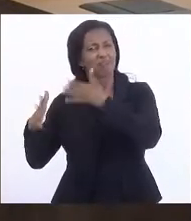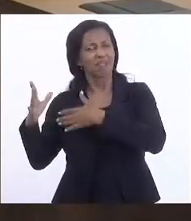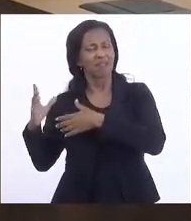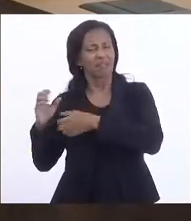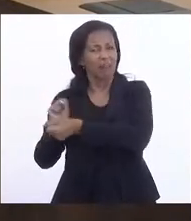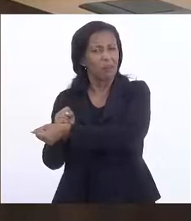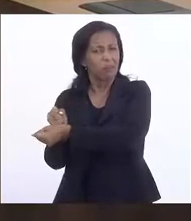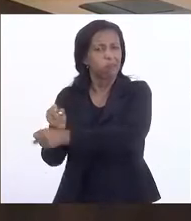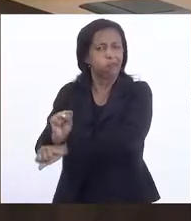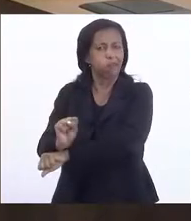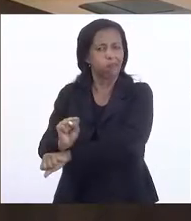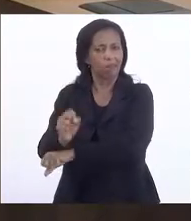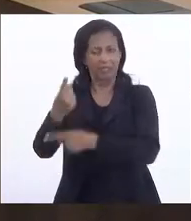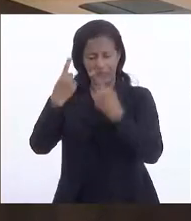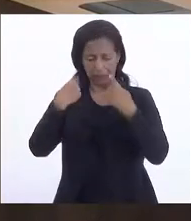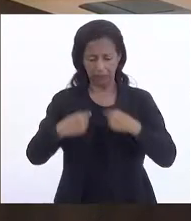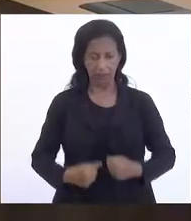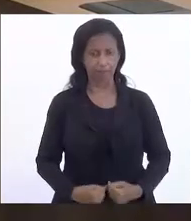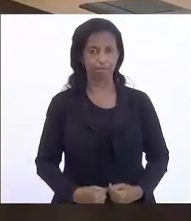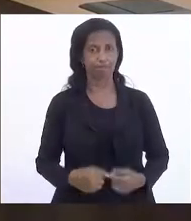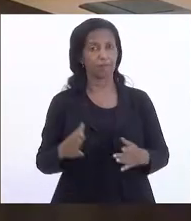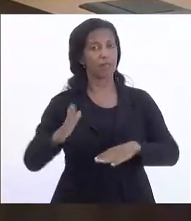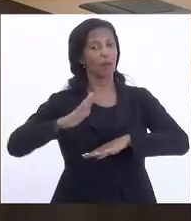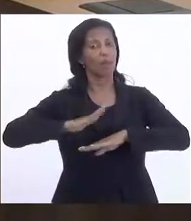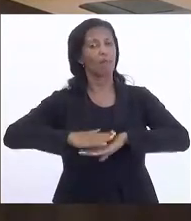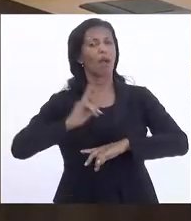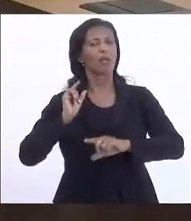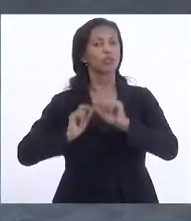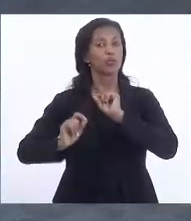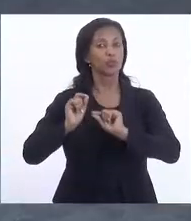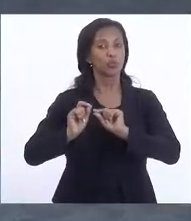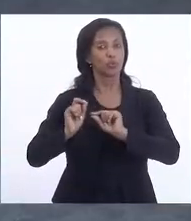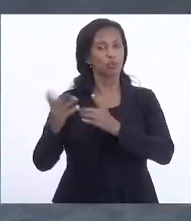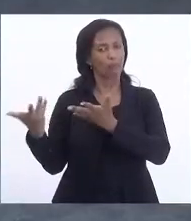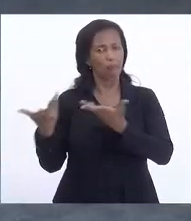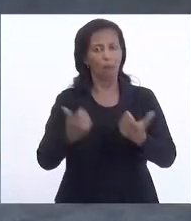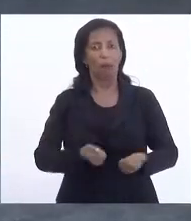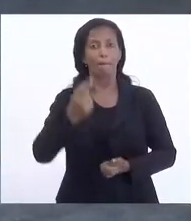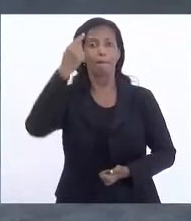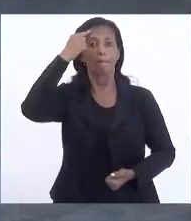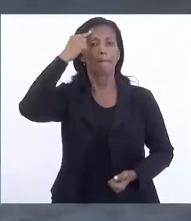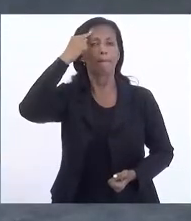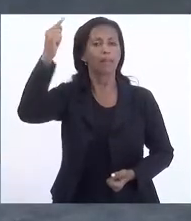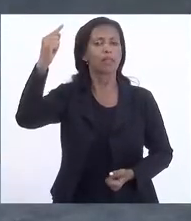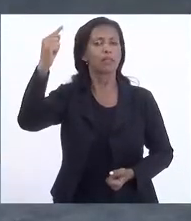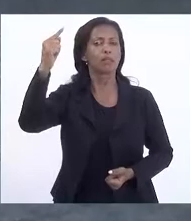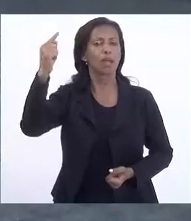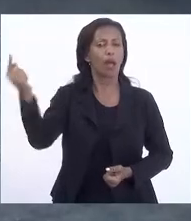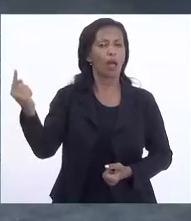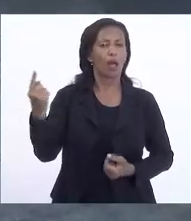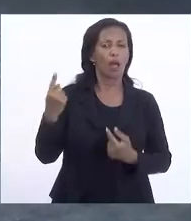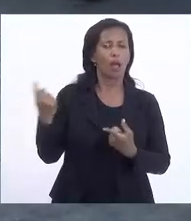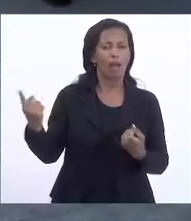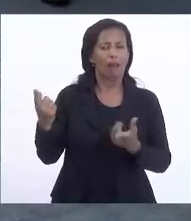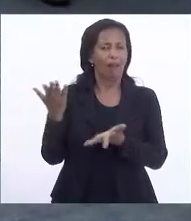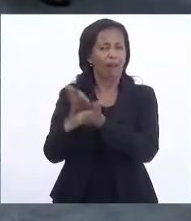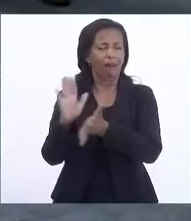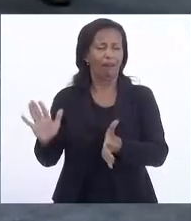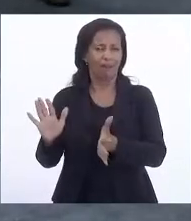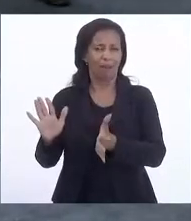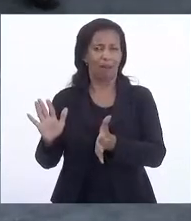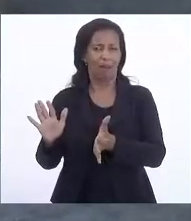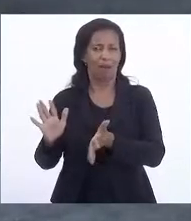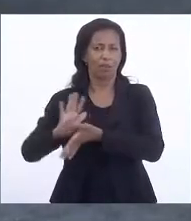escravização dos corpos. Então, é mais do que devido pensar o combate a esse racismo religioso nesse